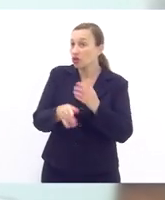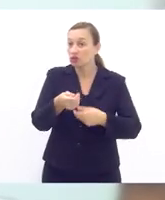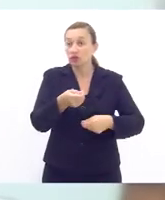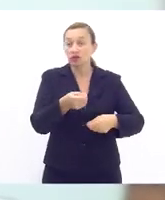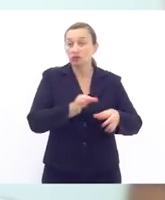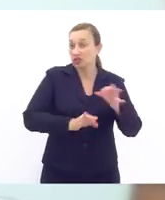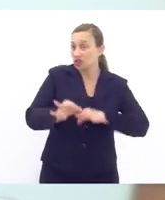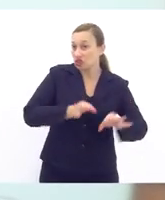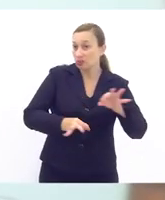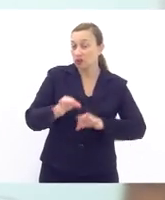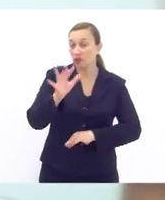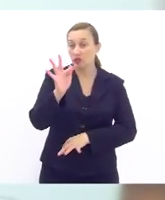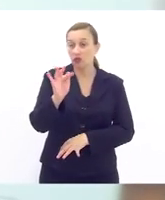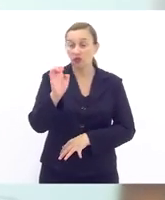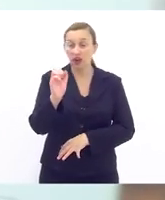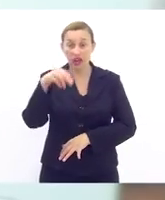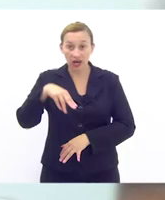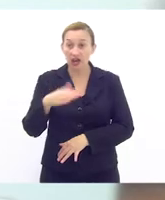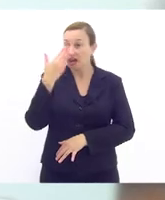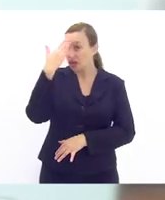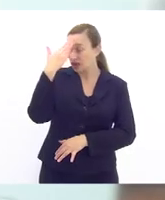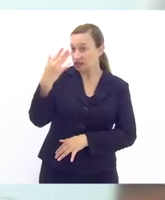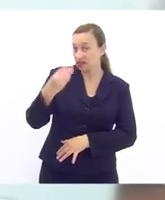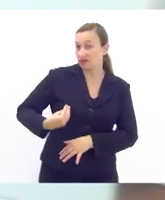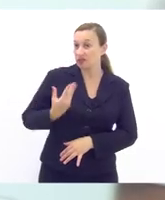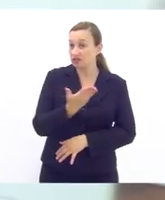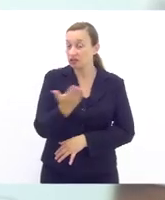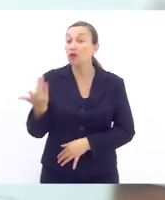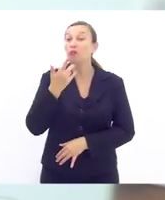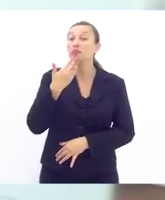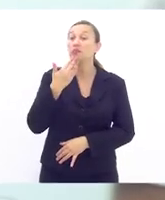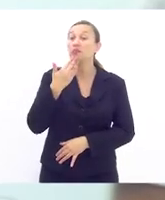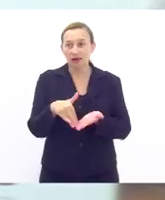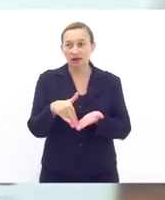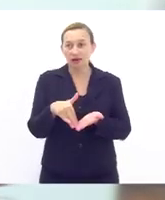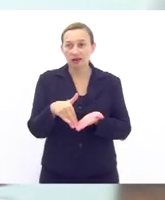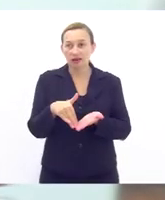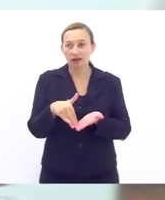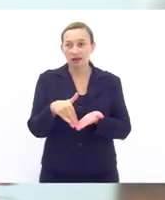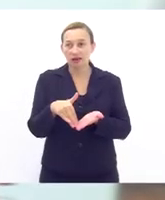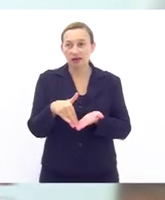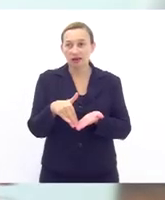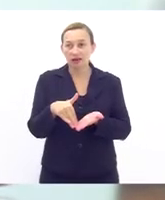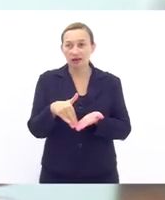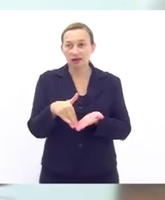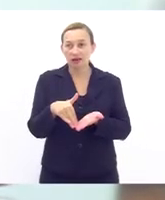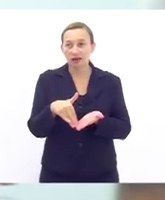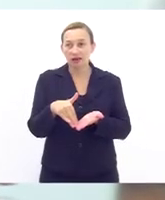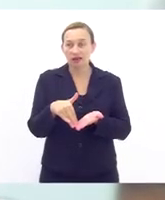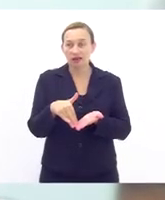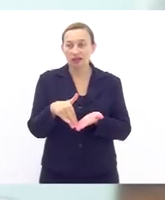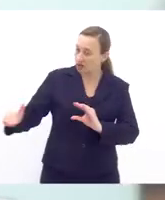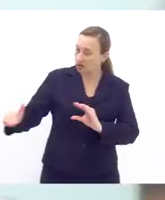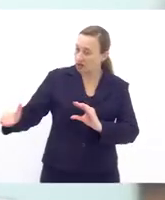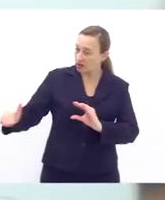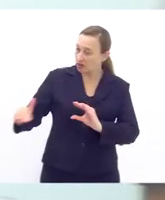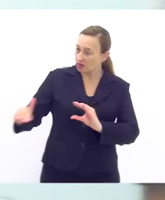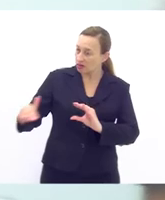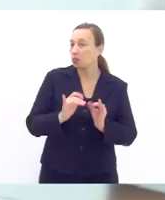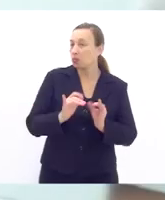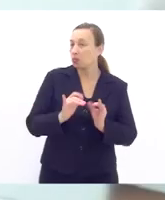eu quero agradecer muito a presença de todos pedir mais uma vez a secretaria que via essa